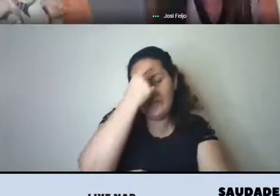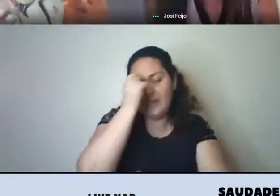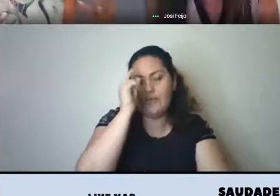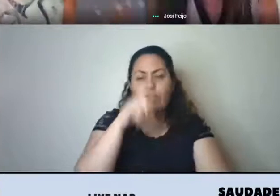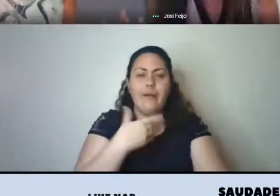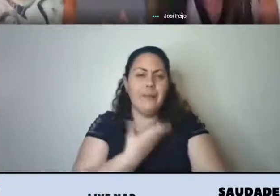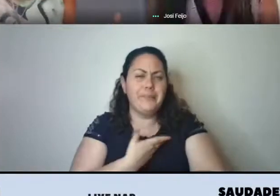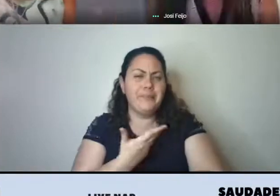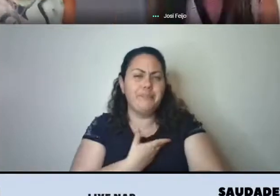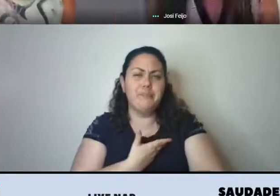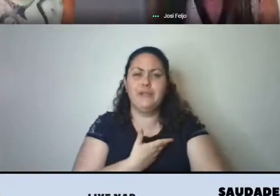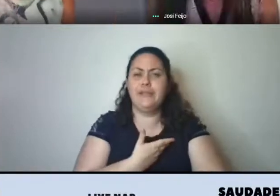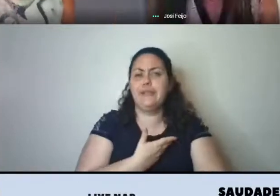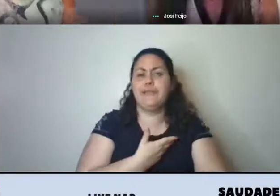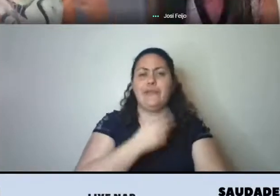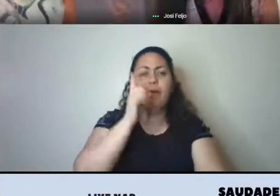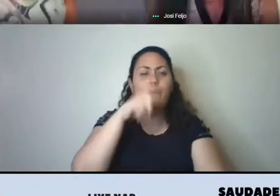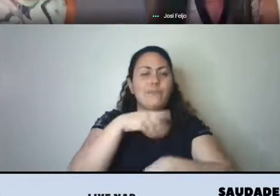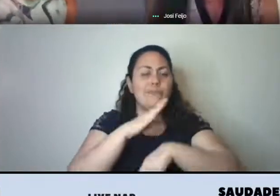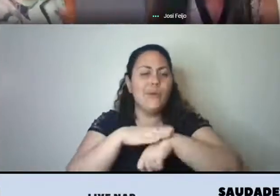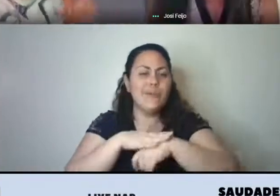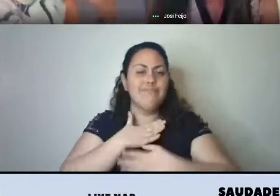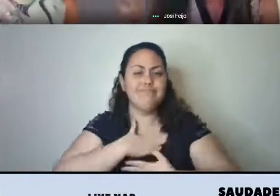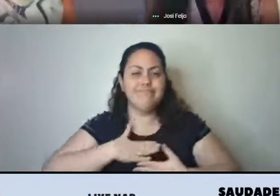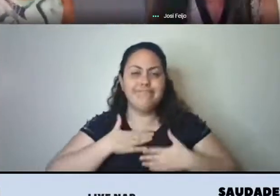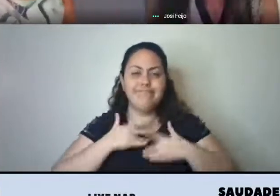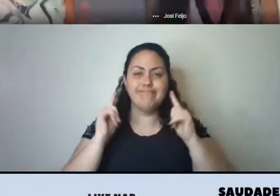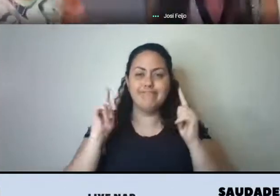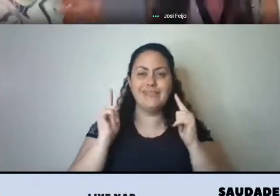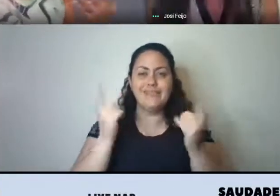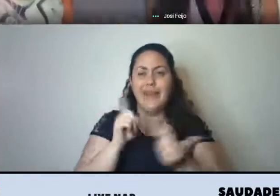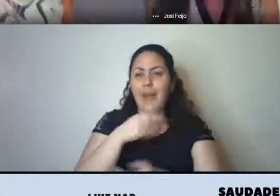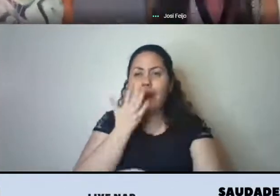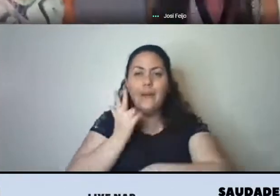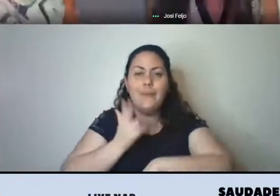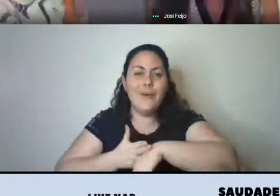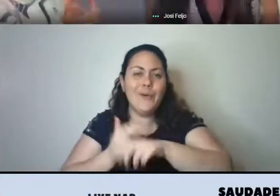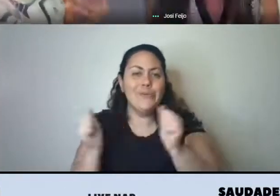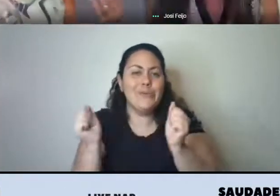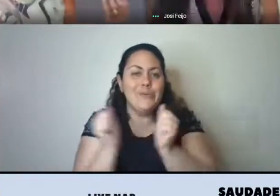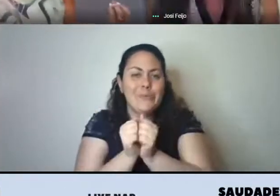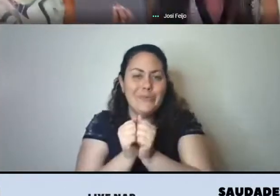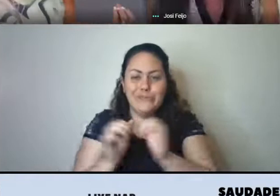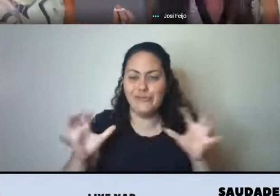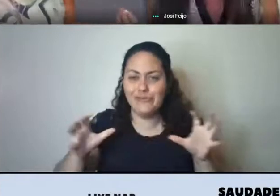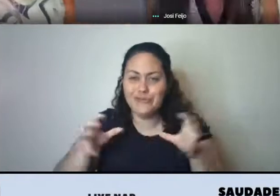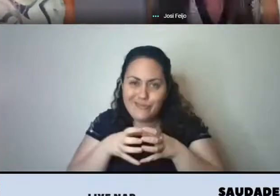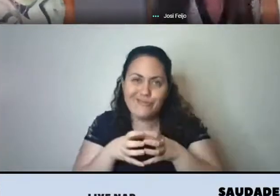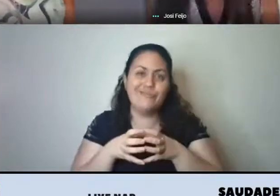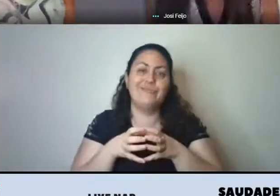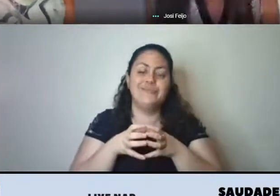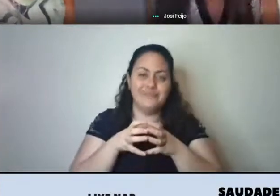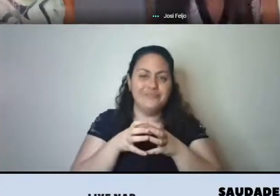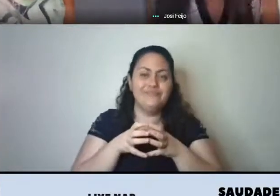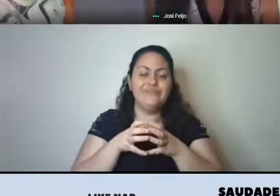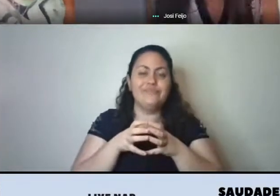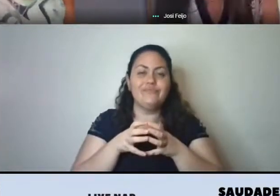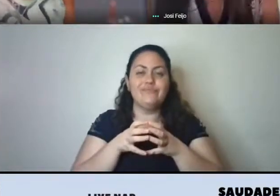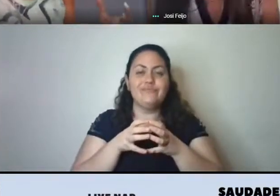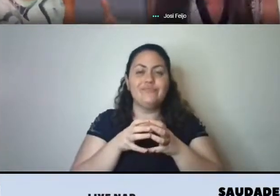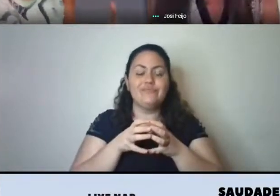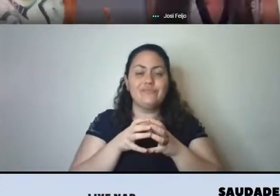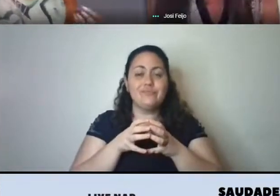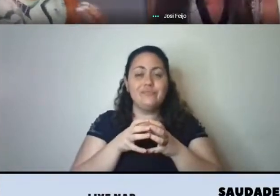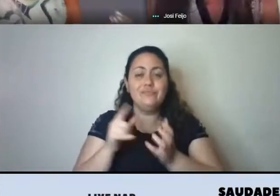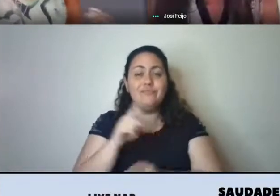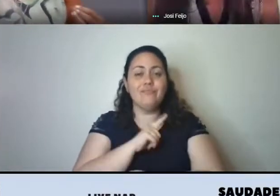são os momentos de lazer, são, né, os almoços em grupo, é essa nova forma de